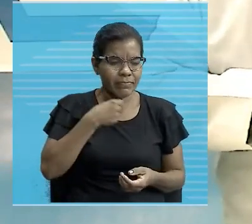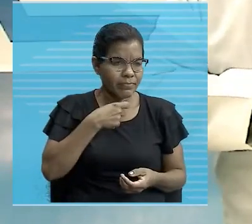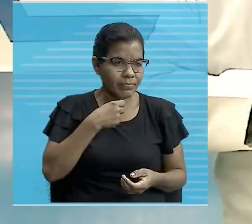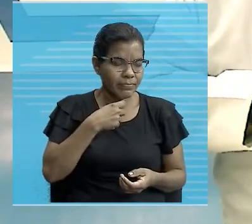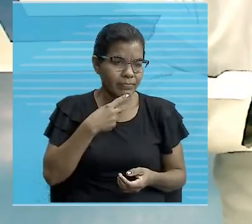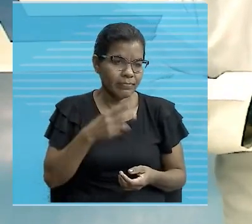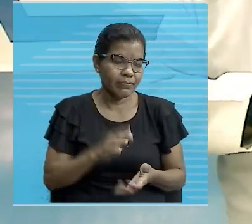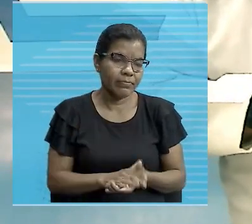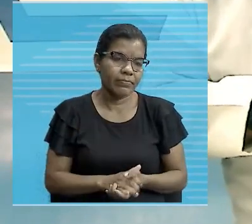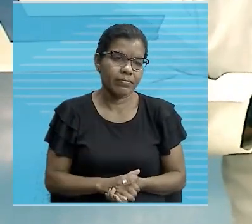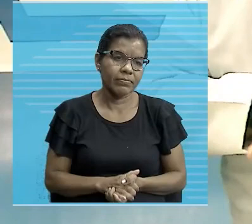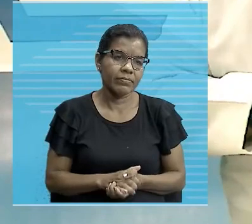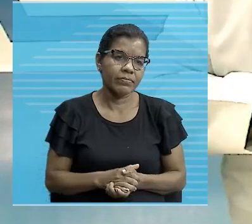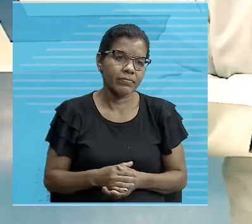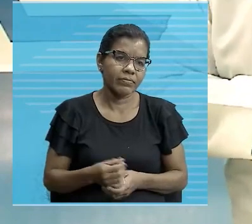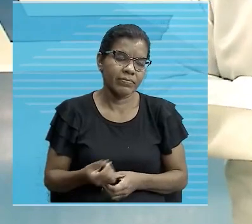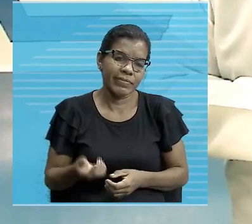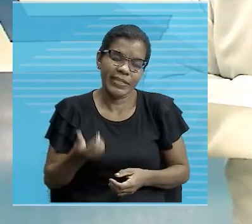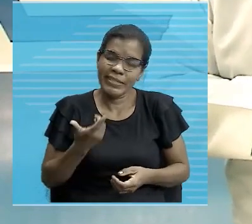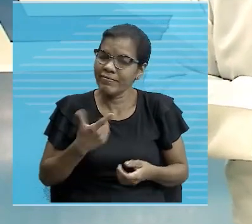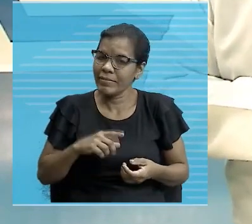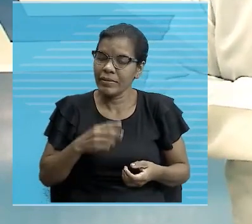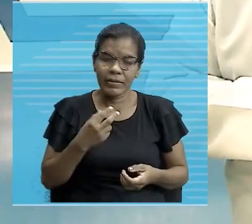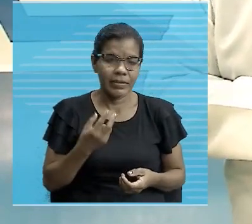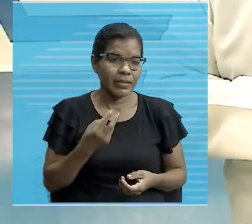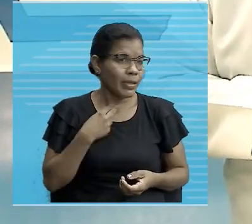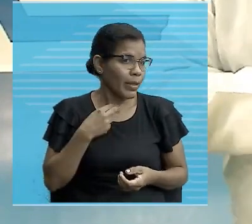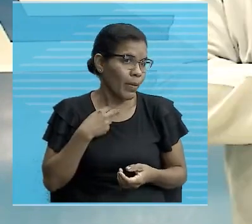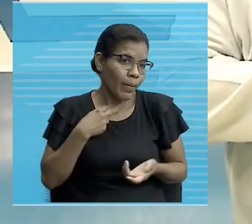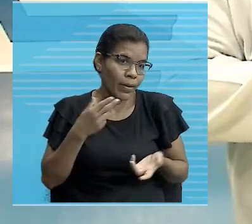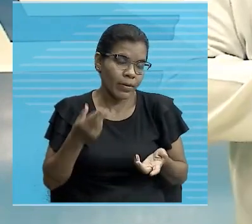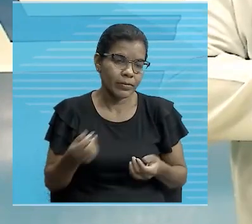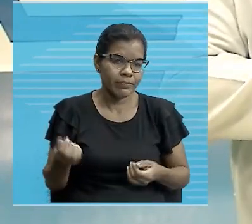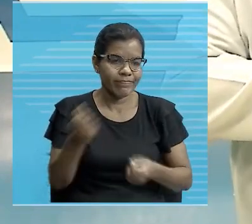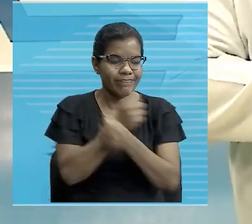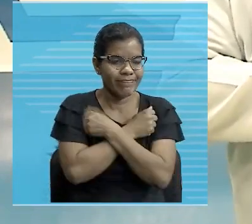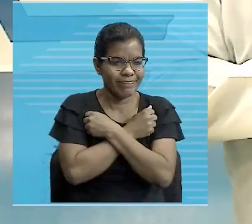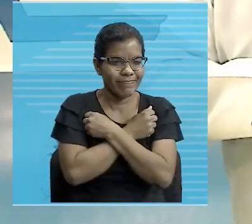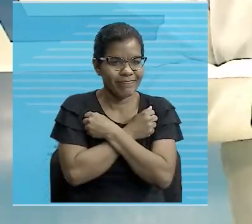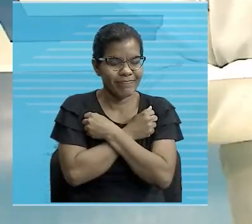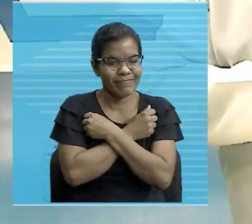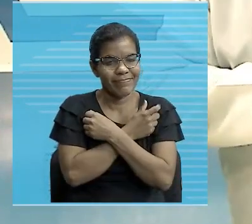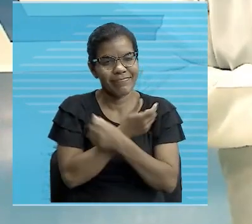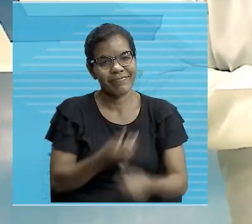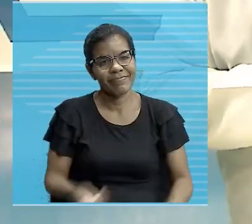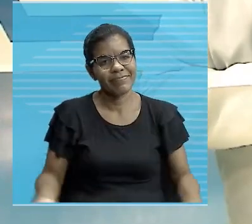muitas vezes, sem necessidade. Cuidado. Forte abraço a todos.